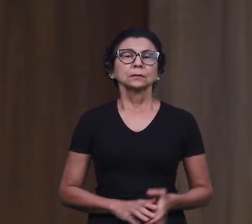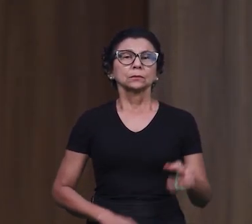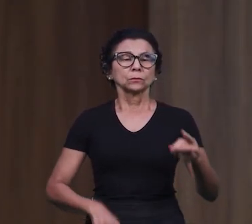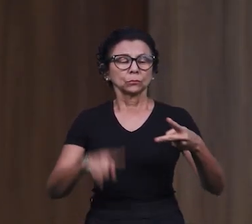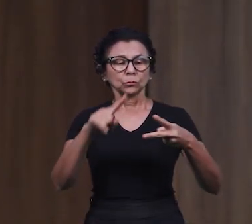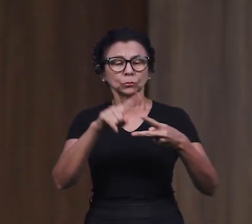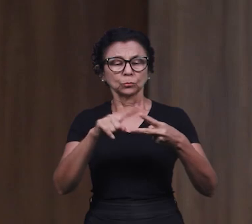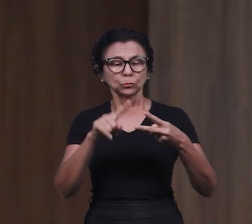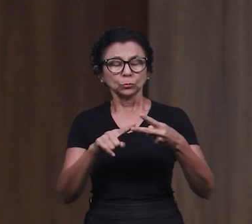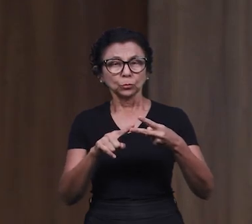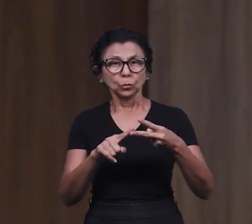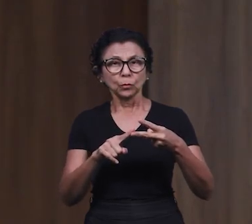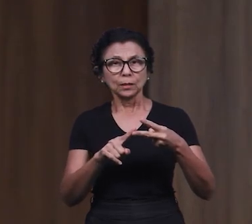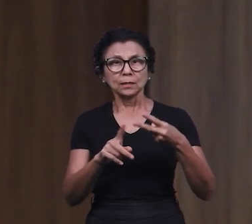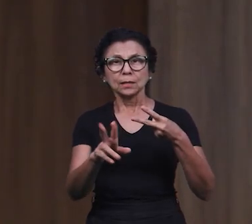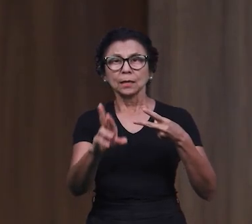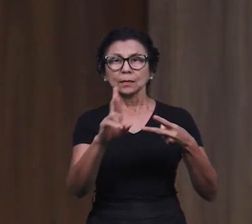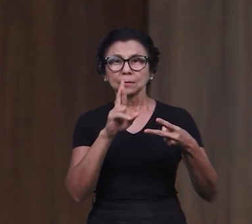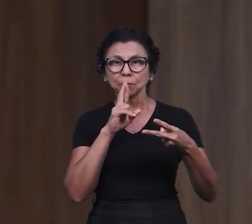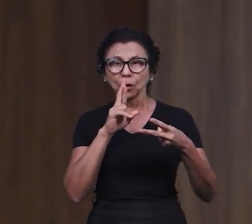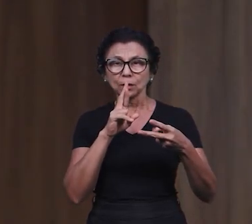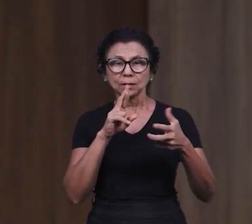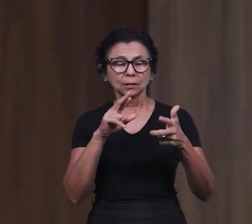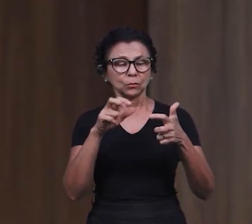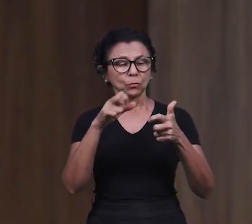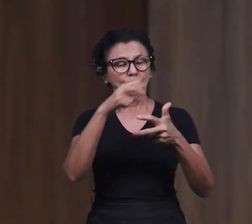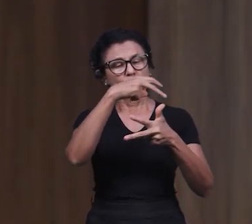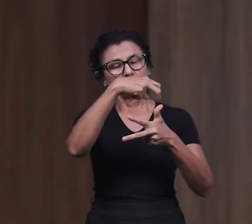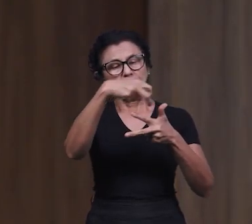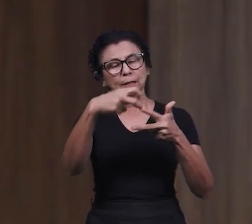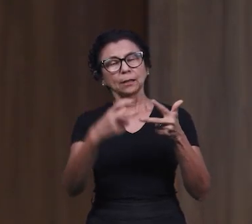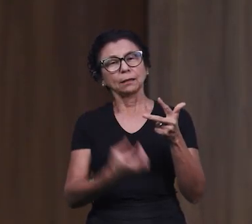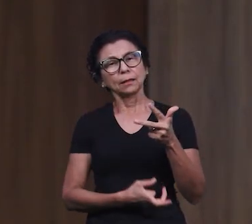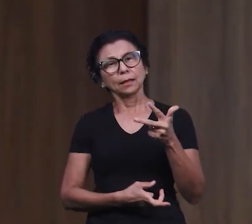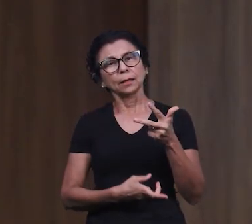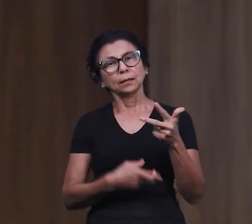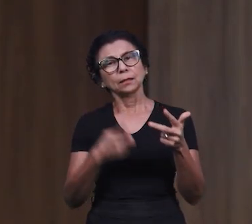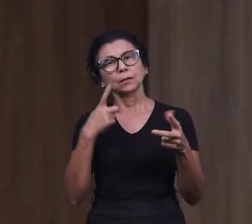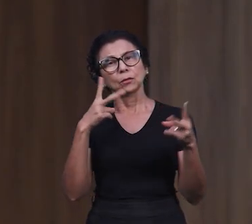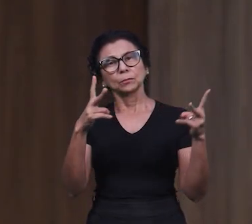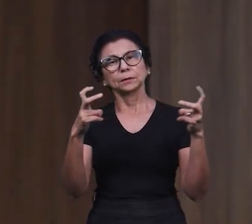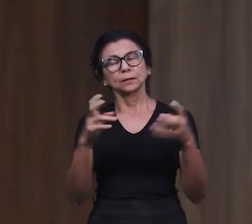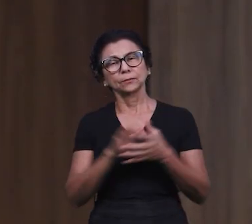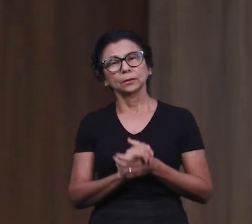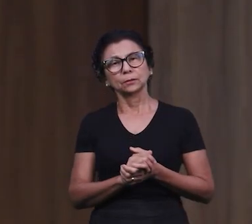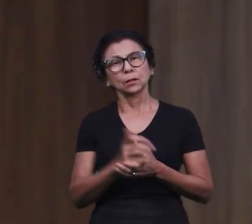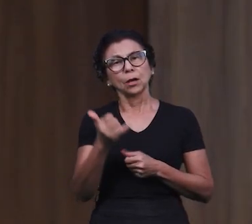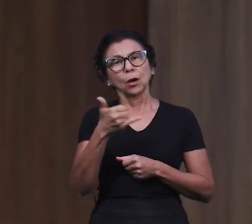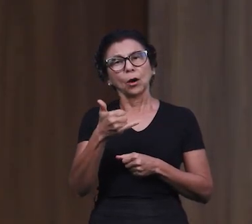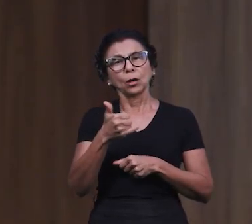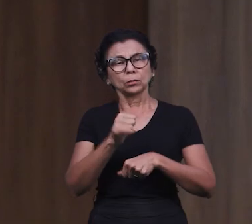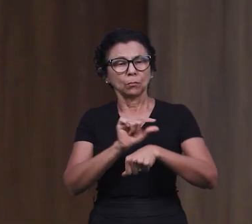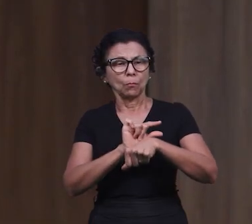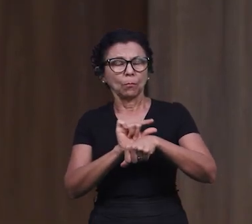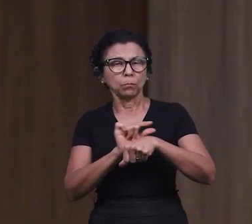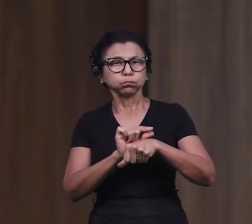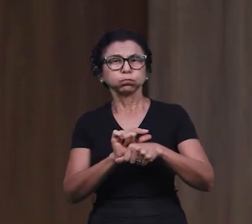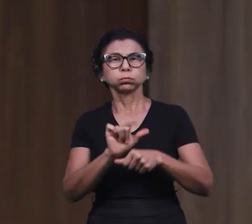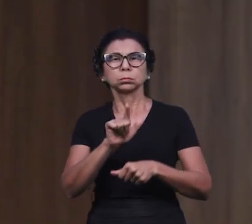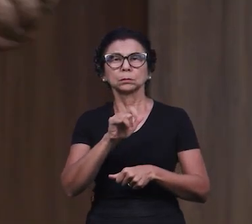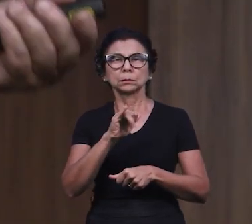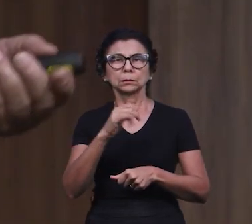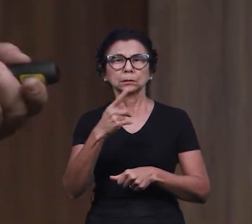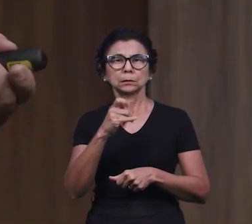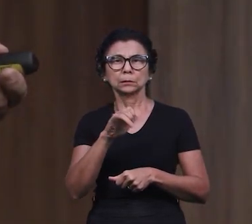do Enem simplesmente sabendo que óleo, gordura, lipídios, gasolina, querosene